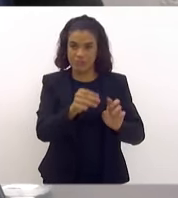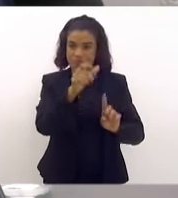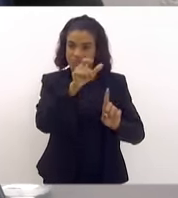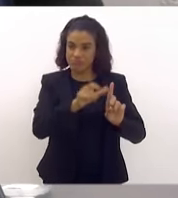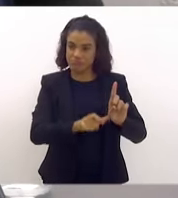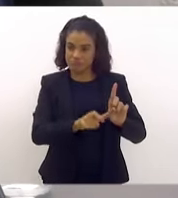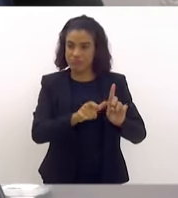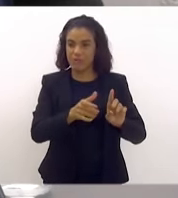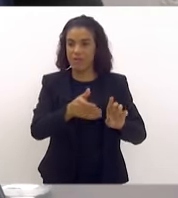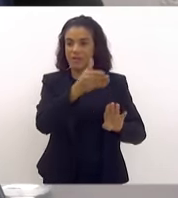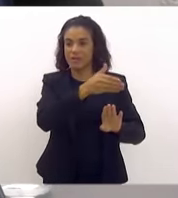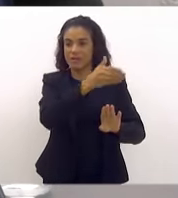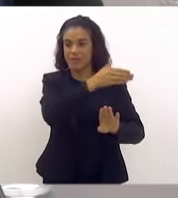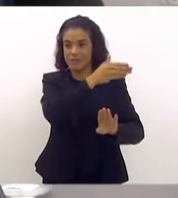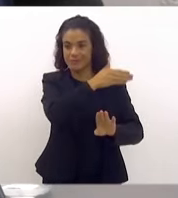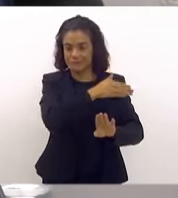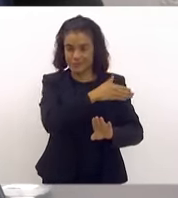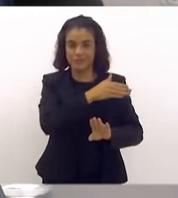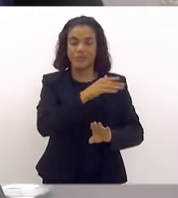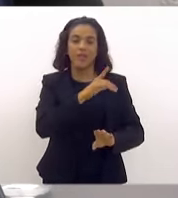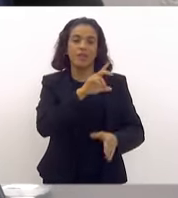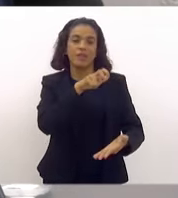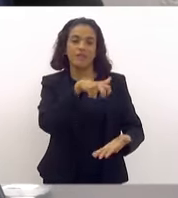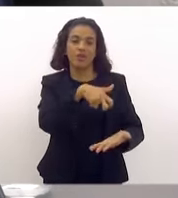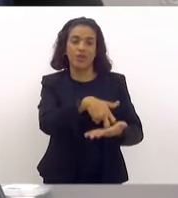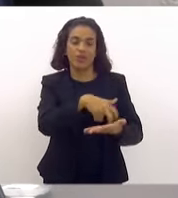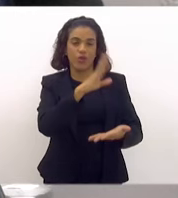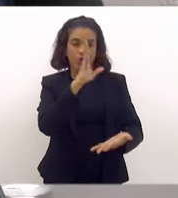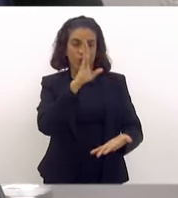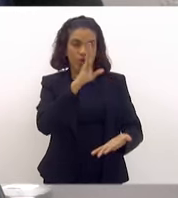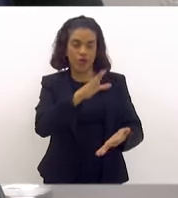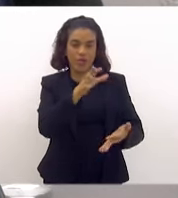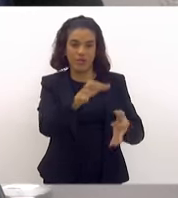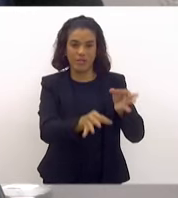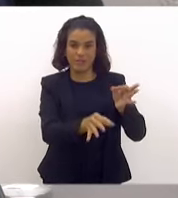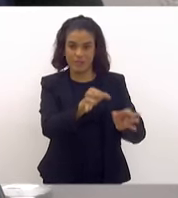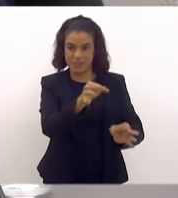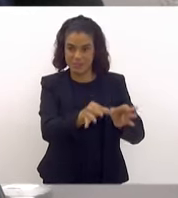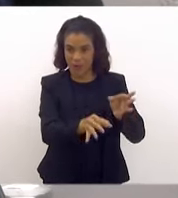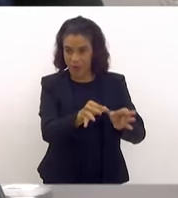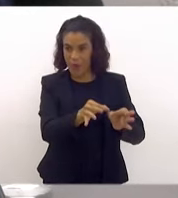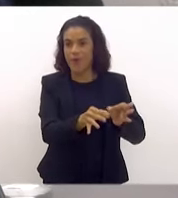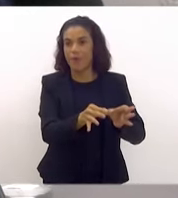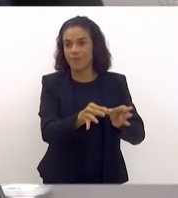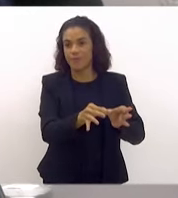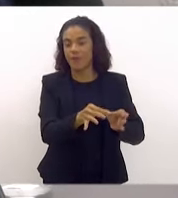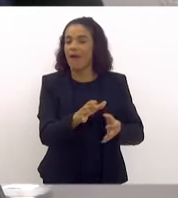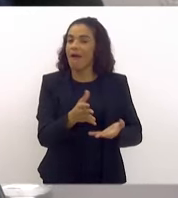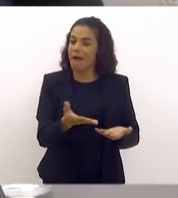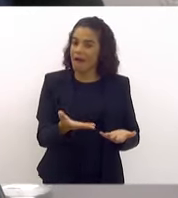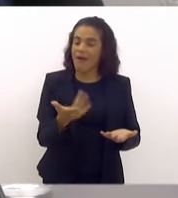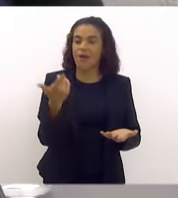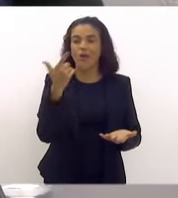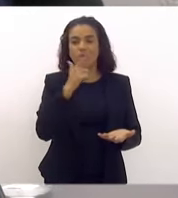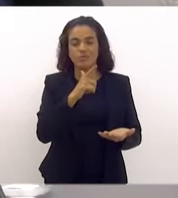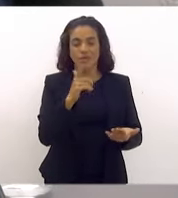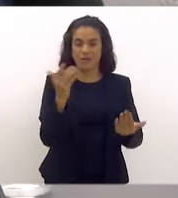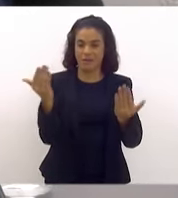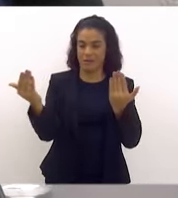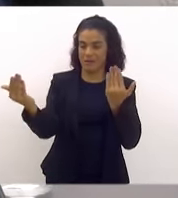do juízo criminal que resultaram em condenação e que a gente consegue e e comparar